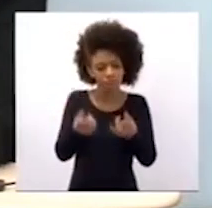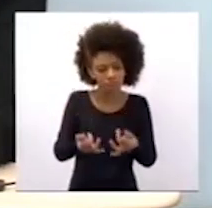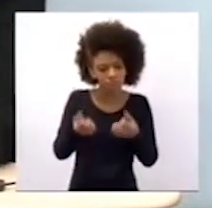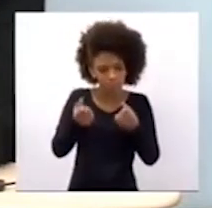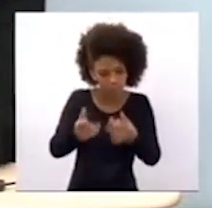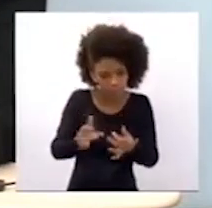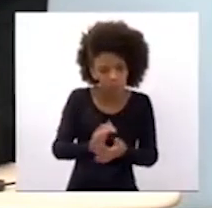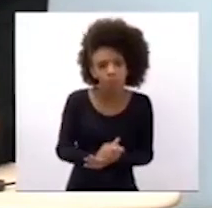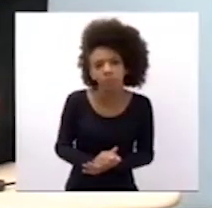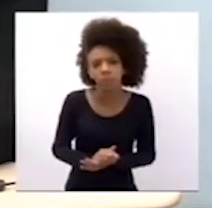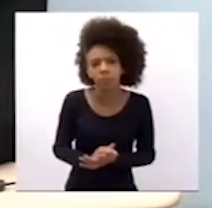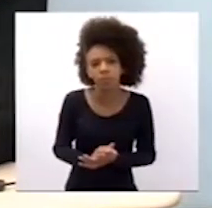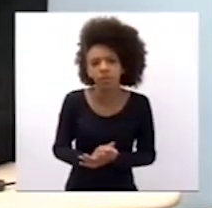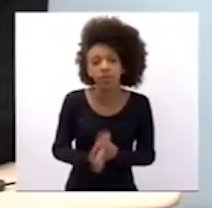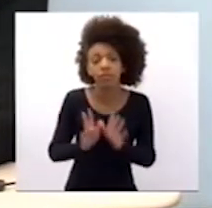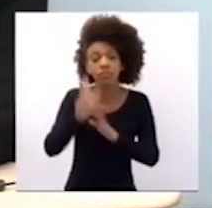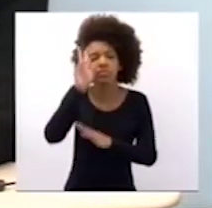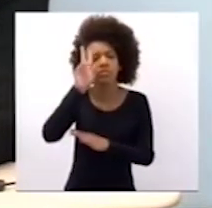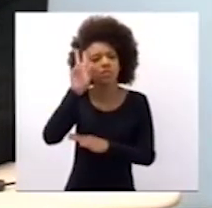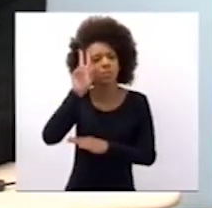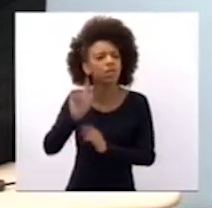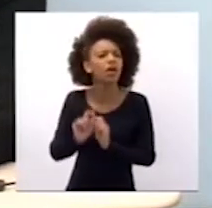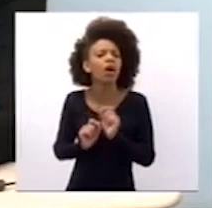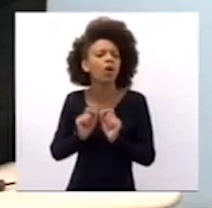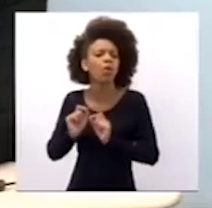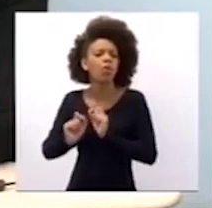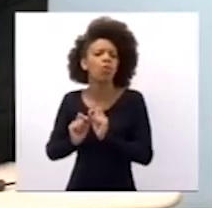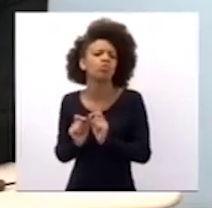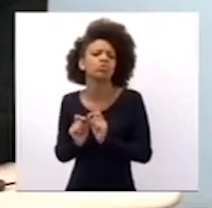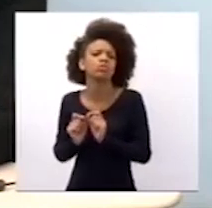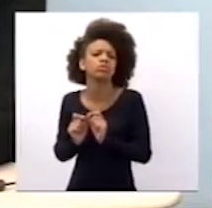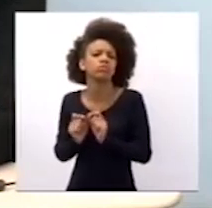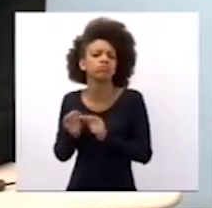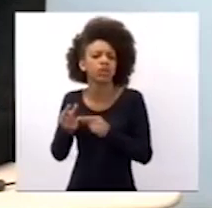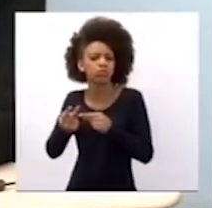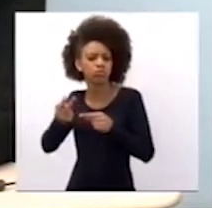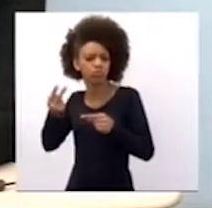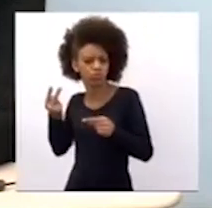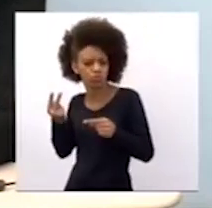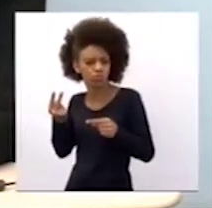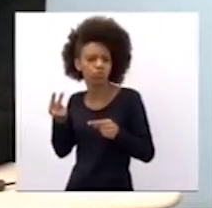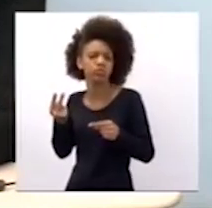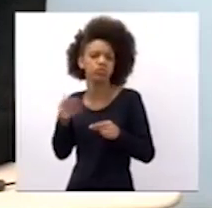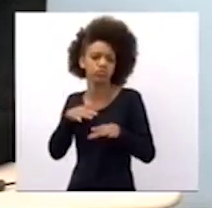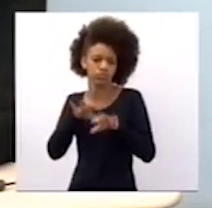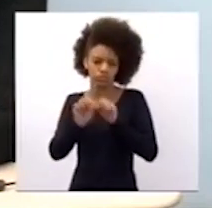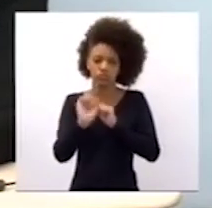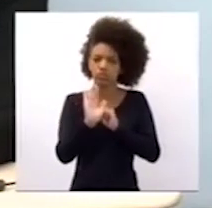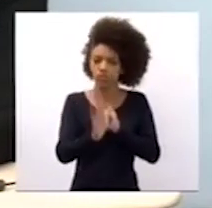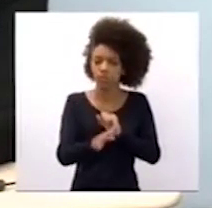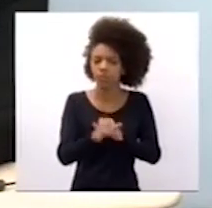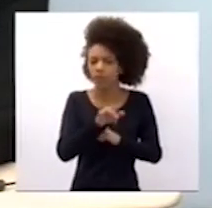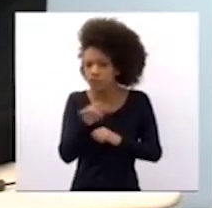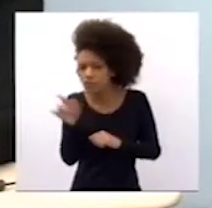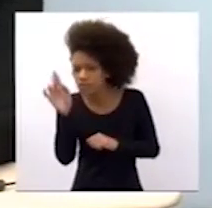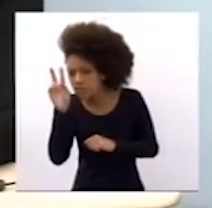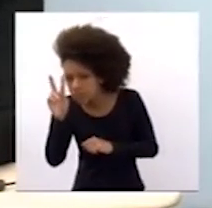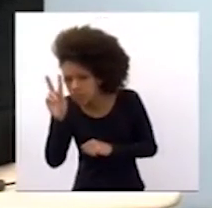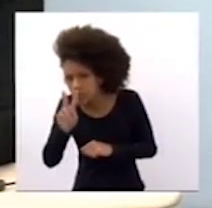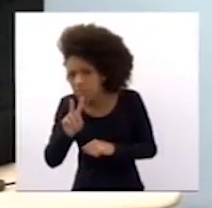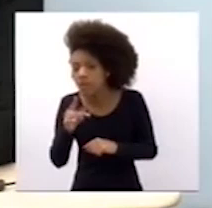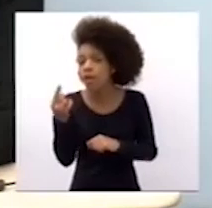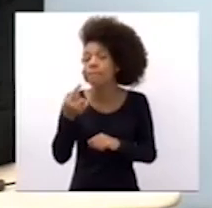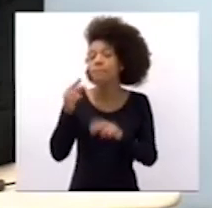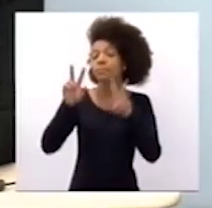pauta, vamos lembrar o que nós já falamos nas 2 semanas que nós tivemos de formação. Vocês lembram, a nossa primeira